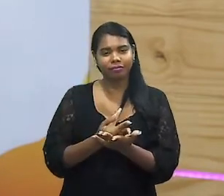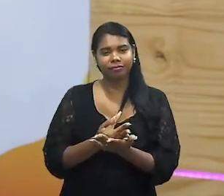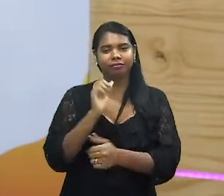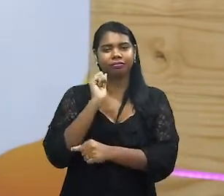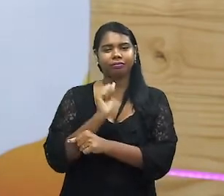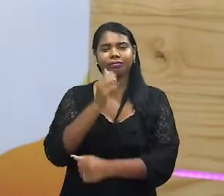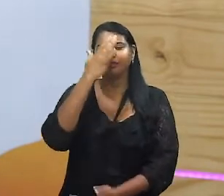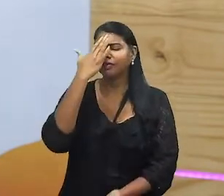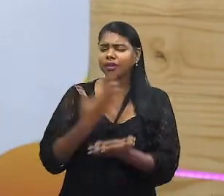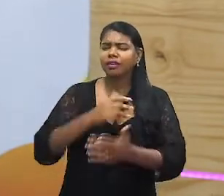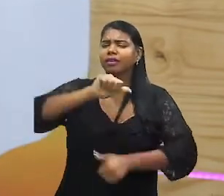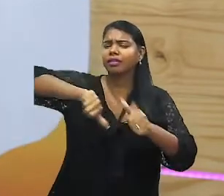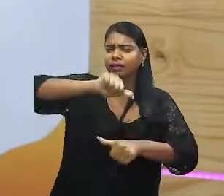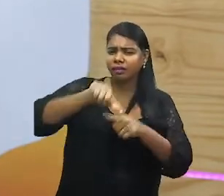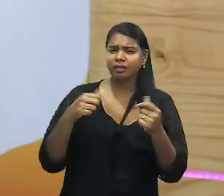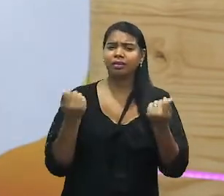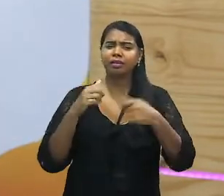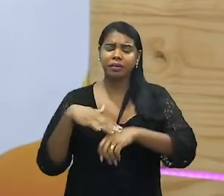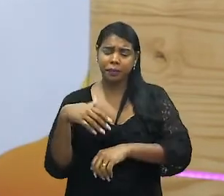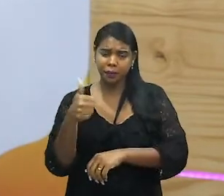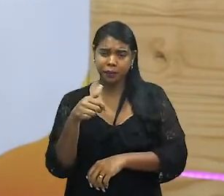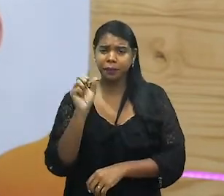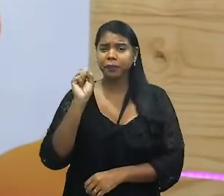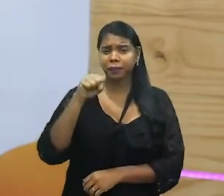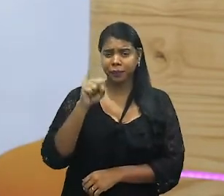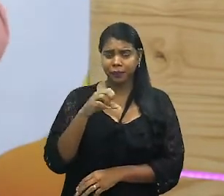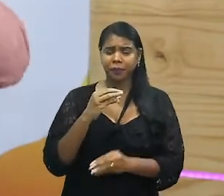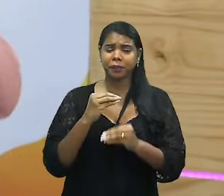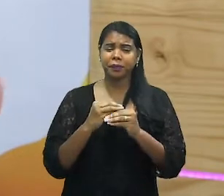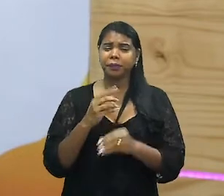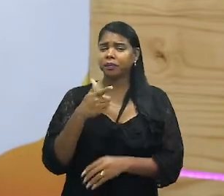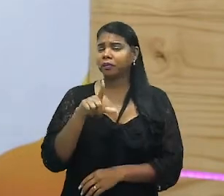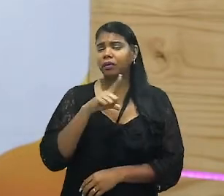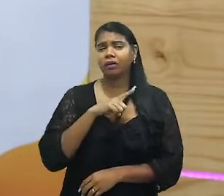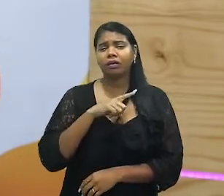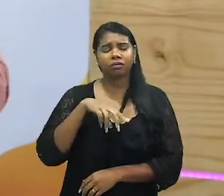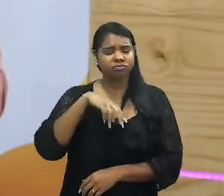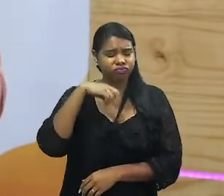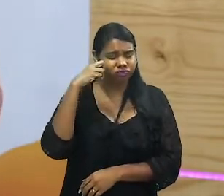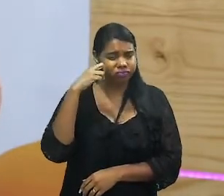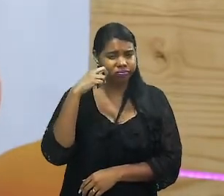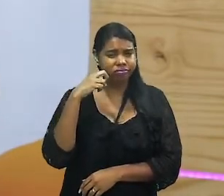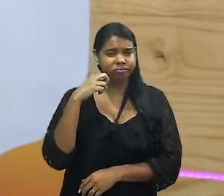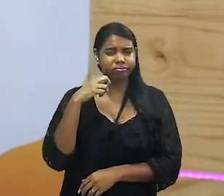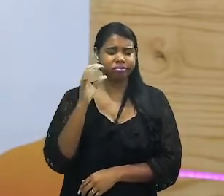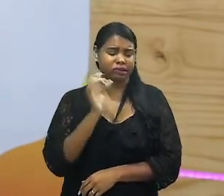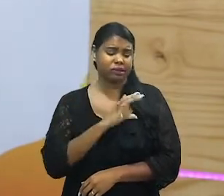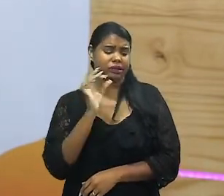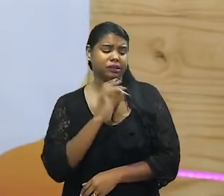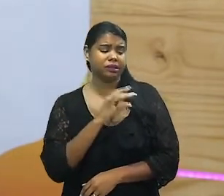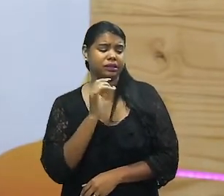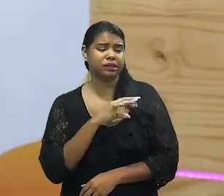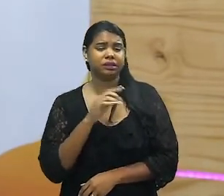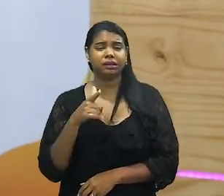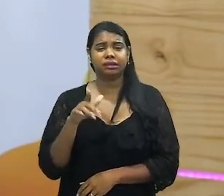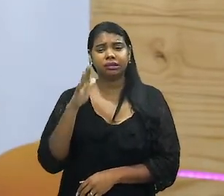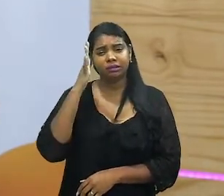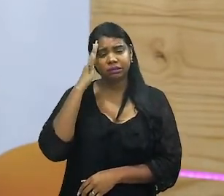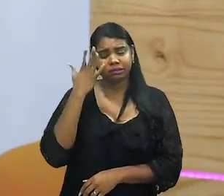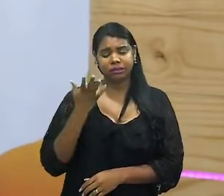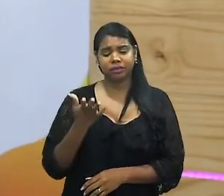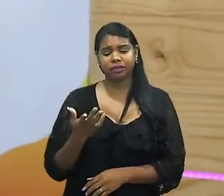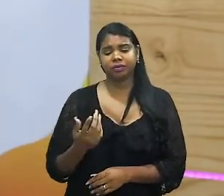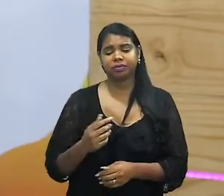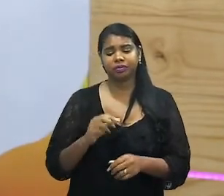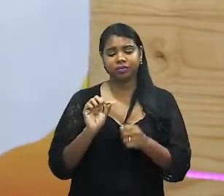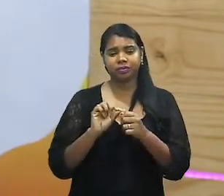que é capaz de mudar, é capaz de melhorar. Então, não tenham vergonha, medo, nem fiquem tão estressados quando